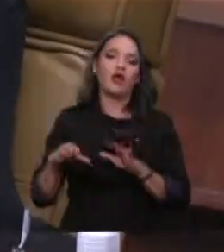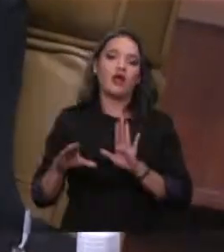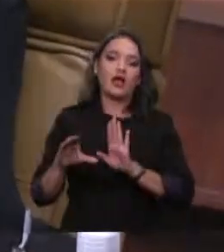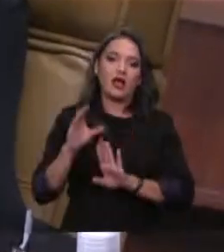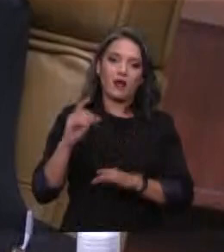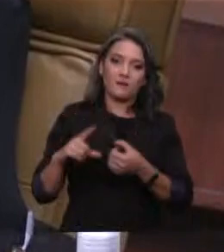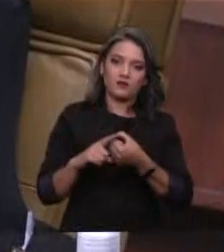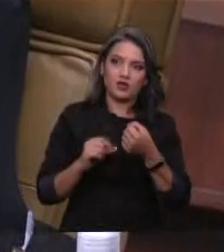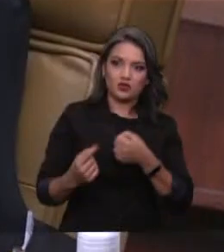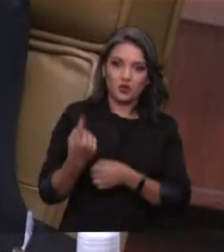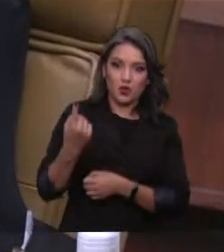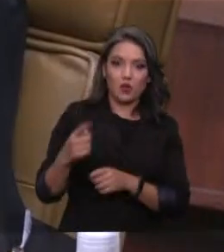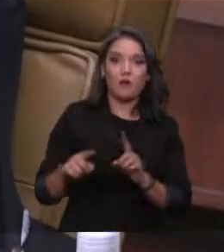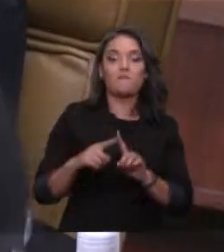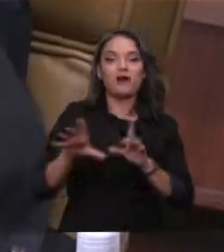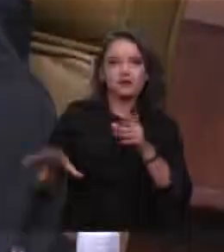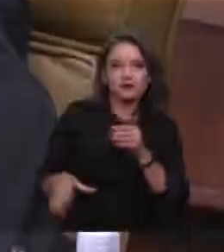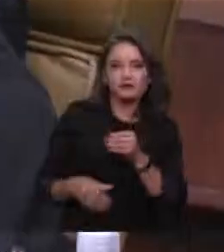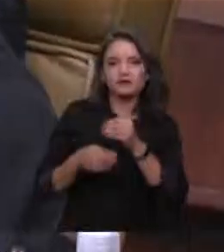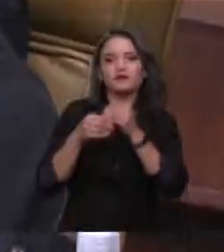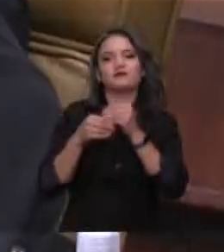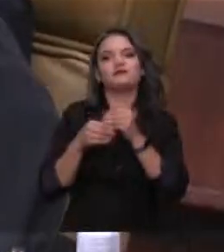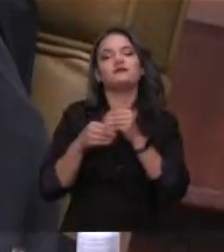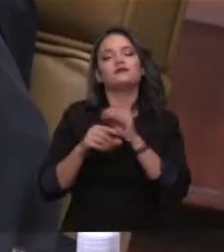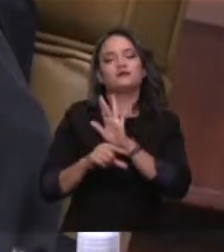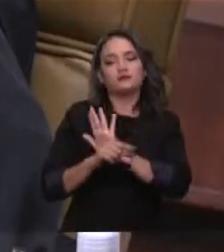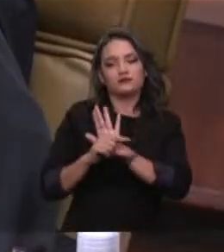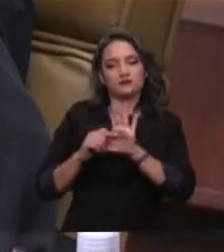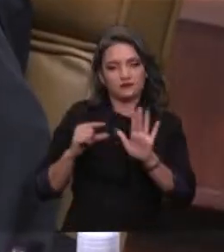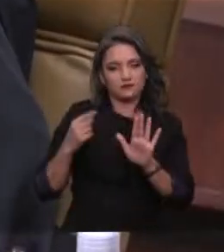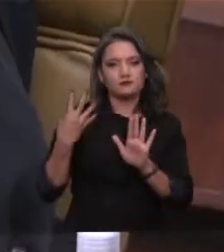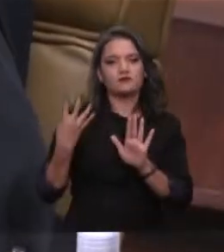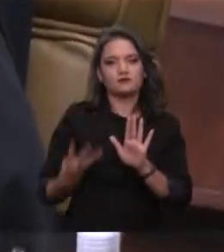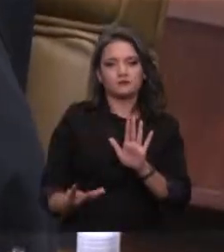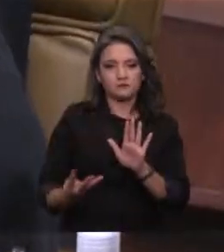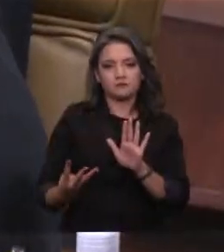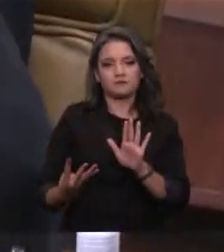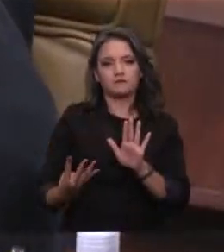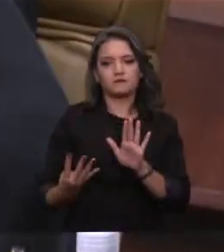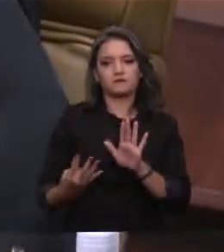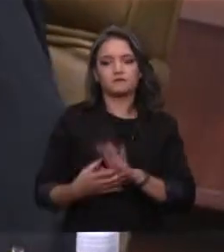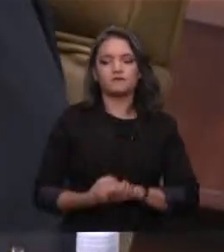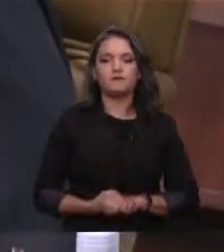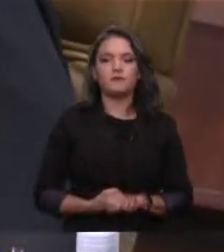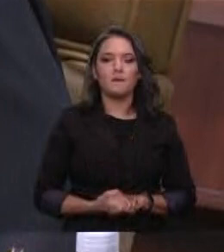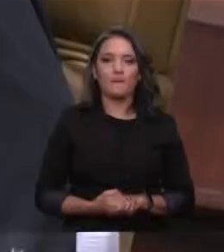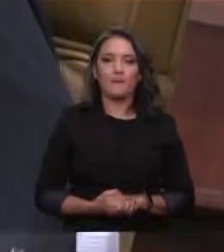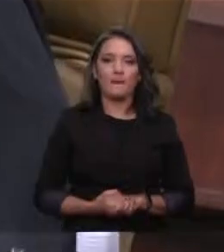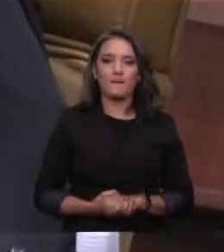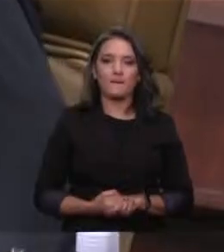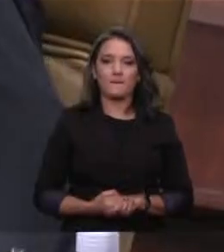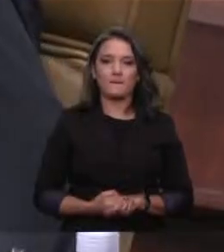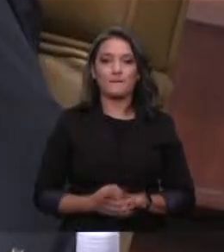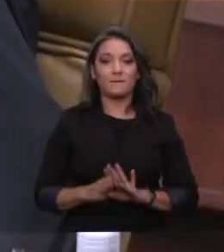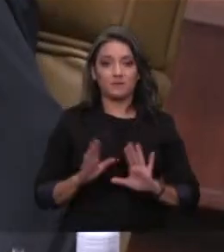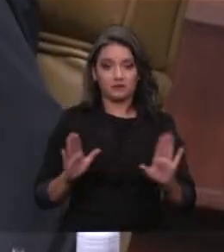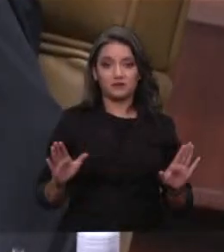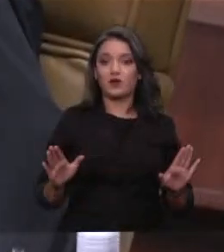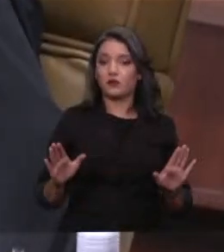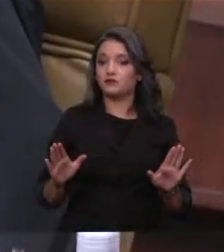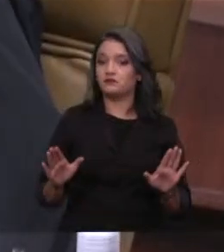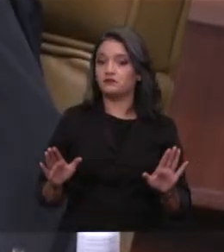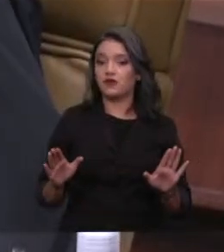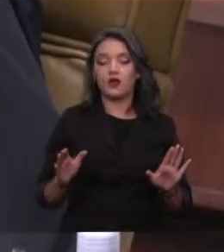1º, com a majorante penal do parágrafo 4º do mesmo artigo. Esse acho que é o nosso ponto